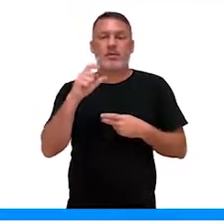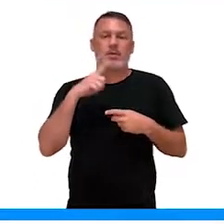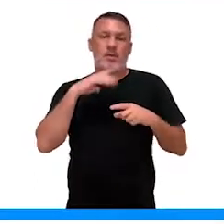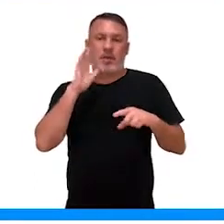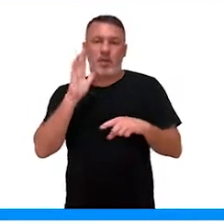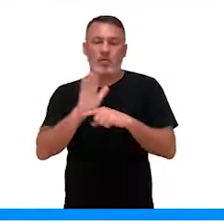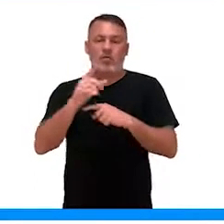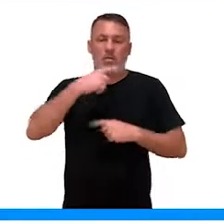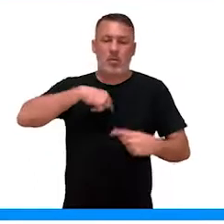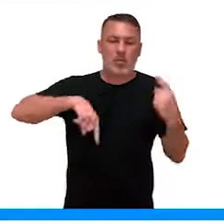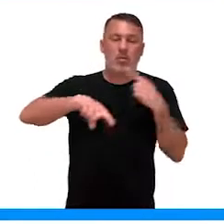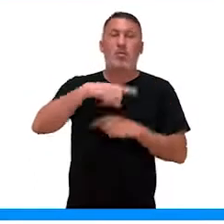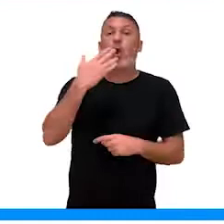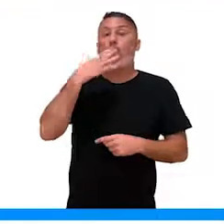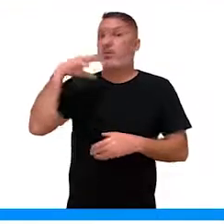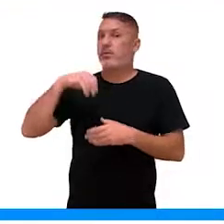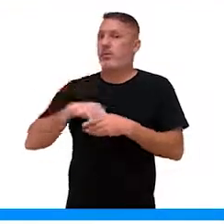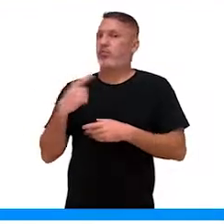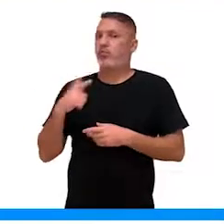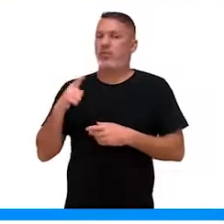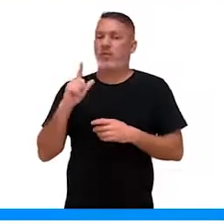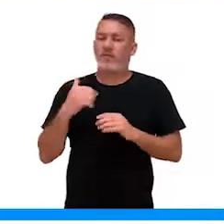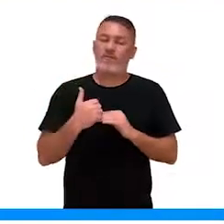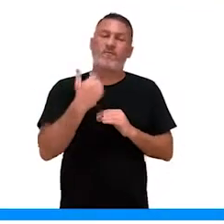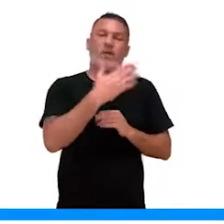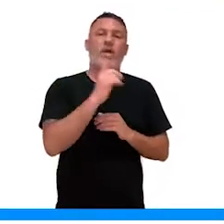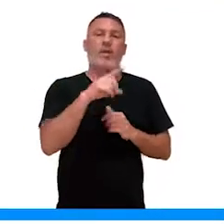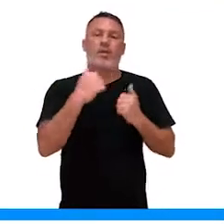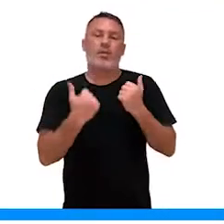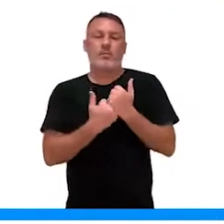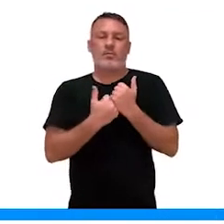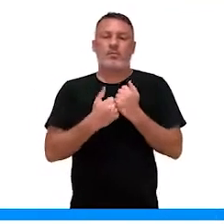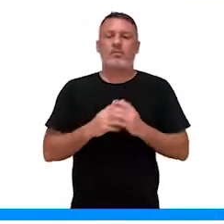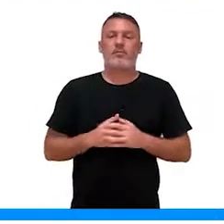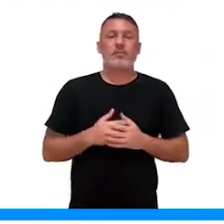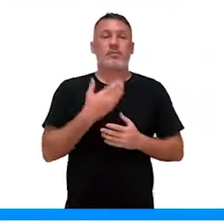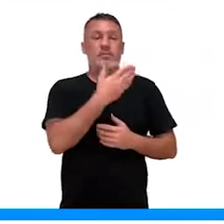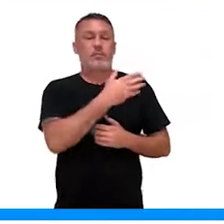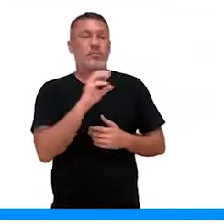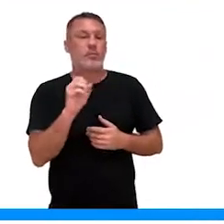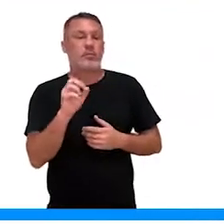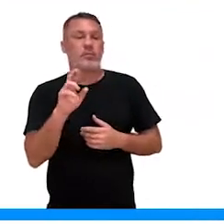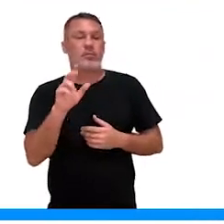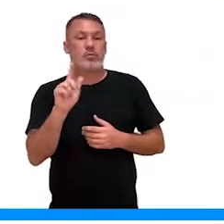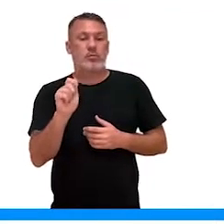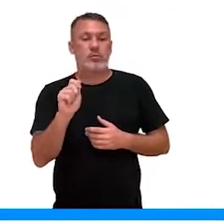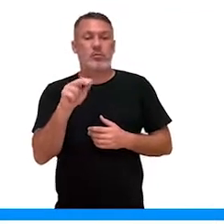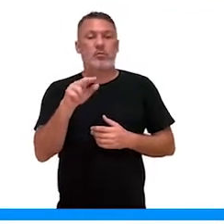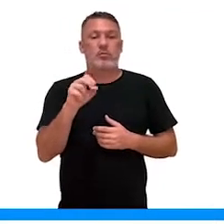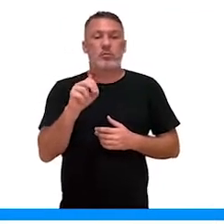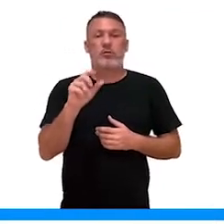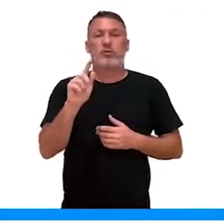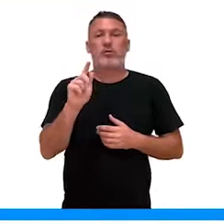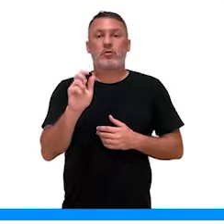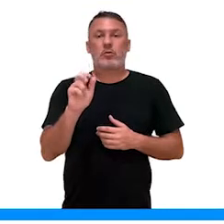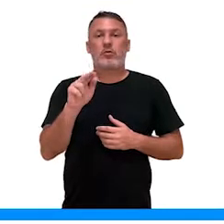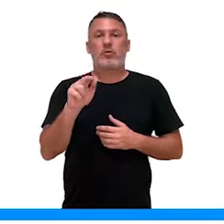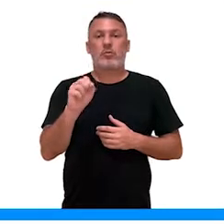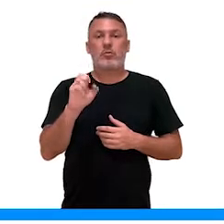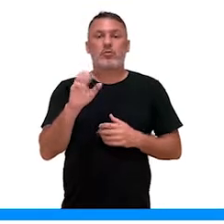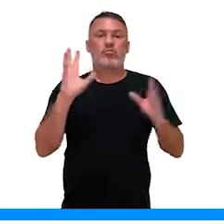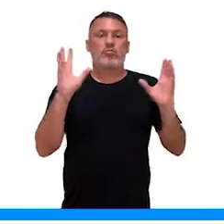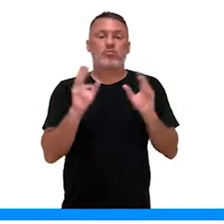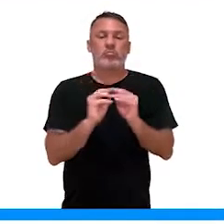não passa por elas. Então, isso são glândulas anexas. Então, só para a gente ver aí um resuminho, né? Como que ficou isso?